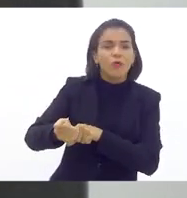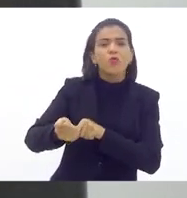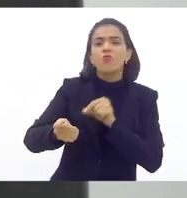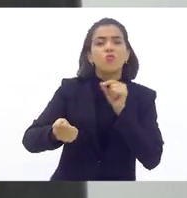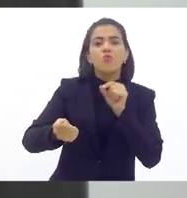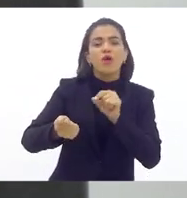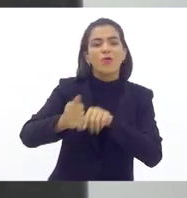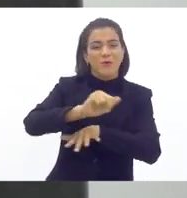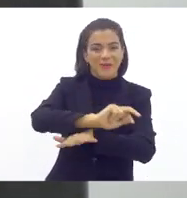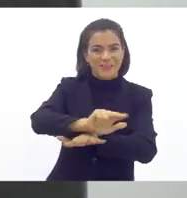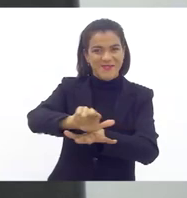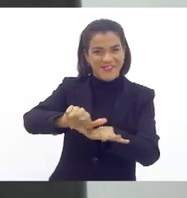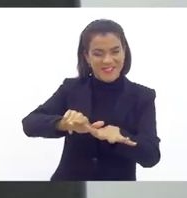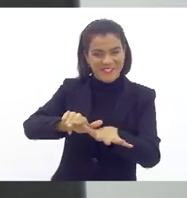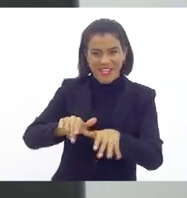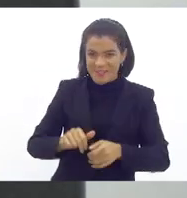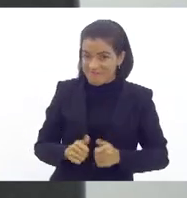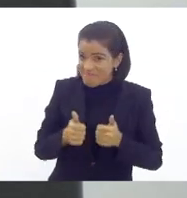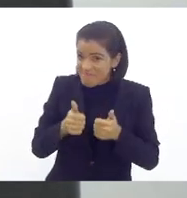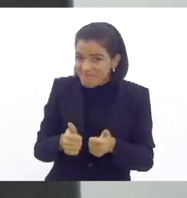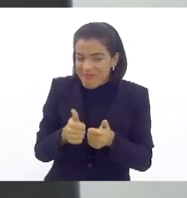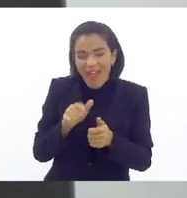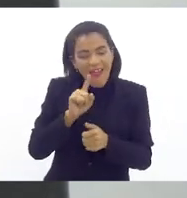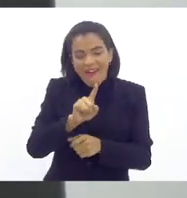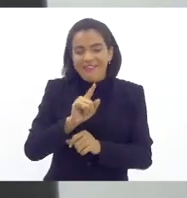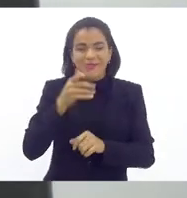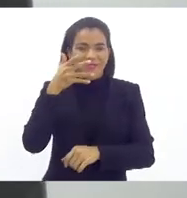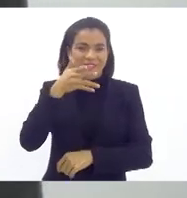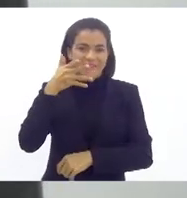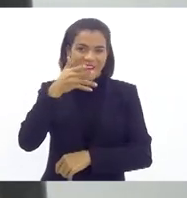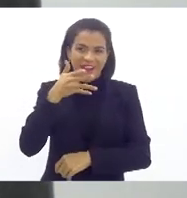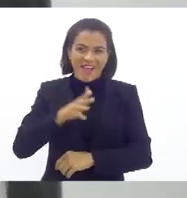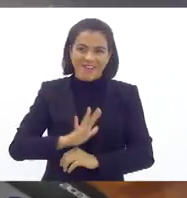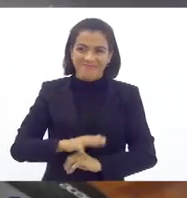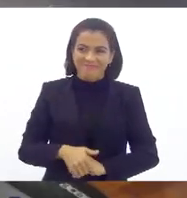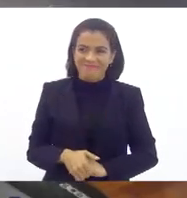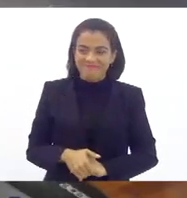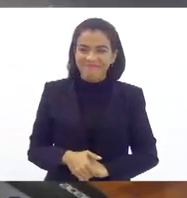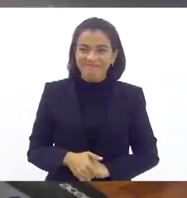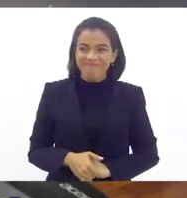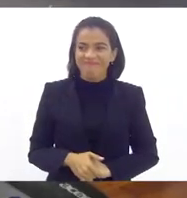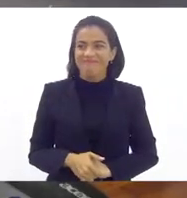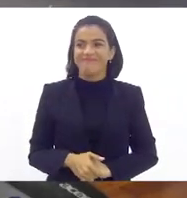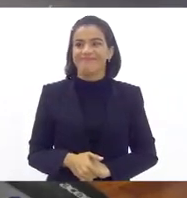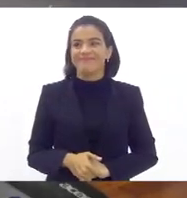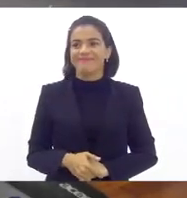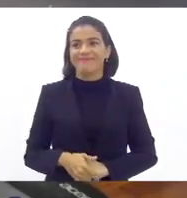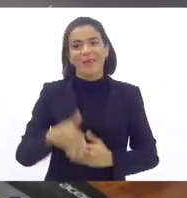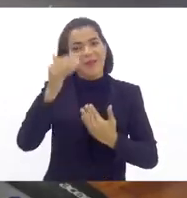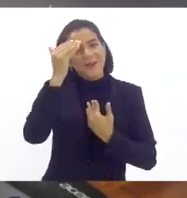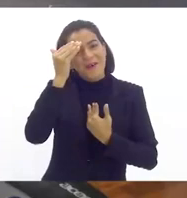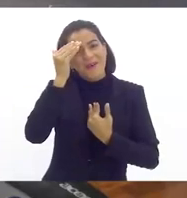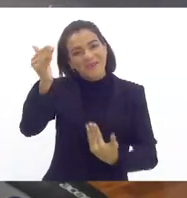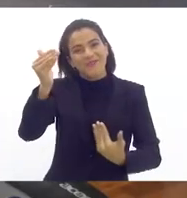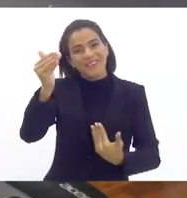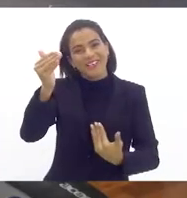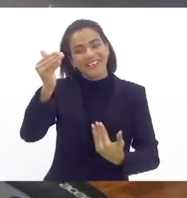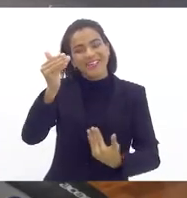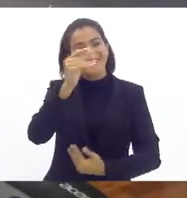diversidade. Está bom? Era isso que eu queria falar, porque o tempo também... Beleza. Muito obrigado,